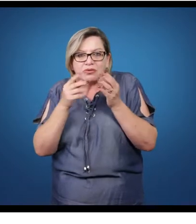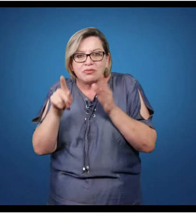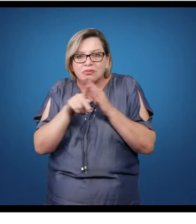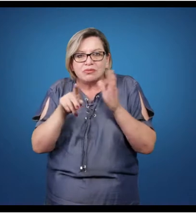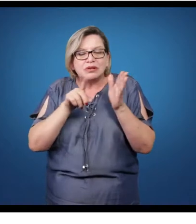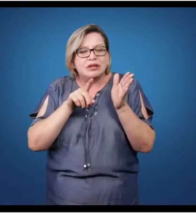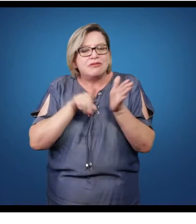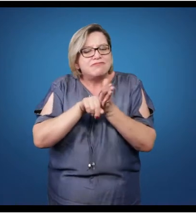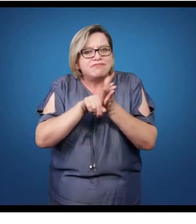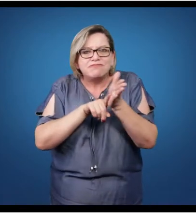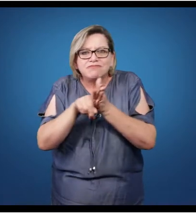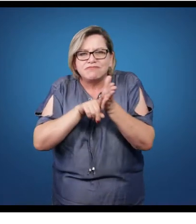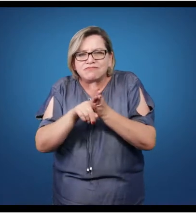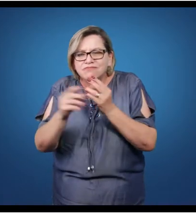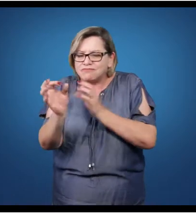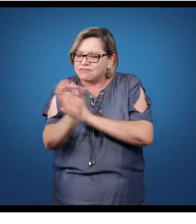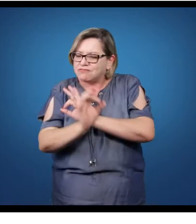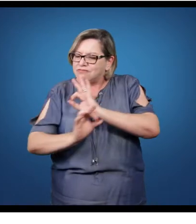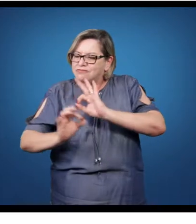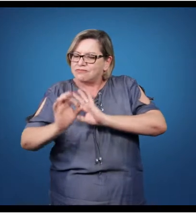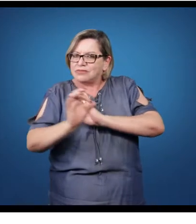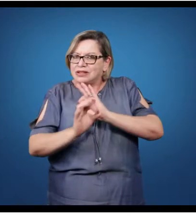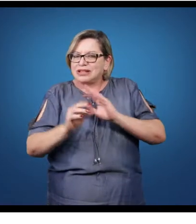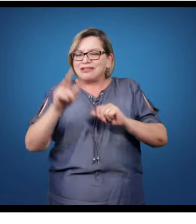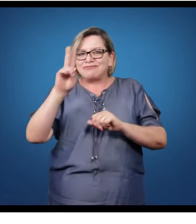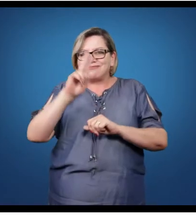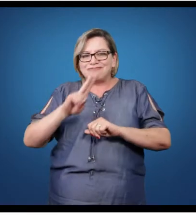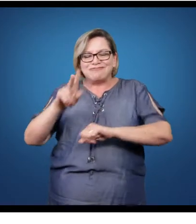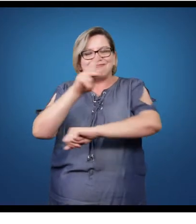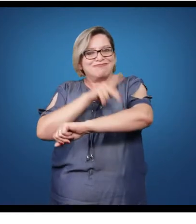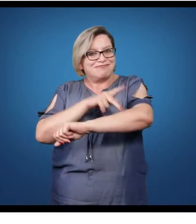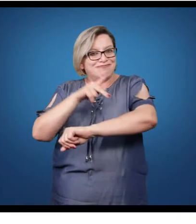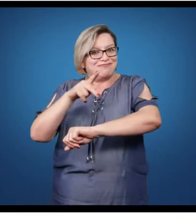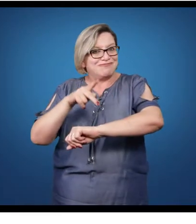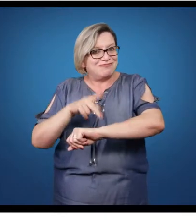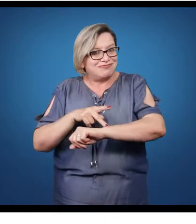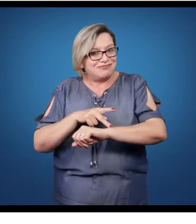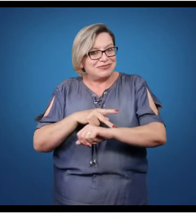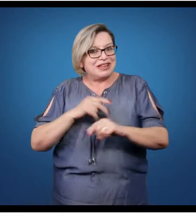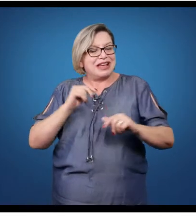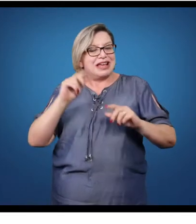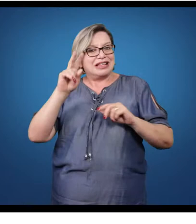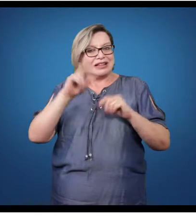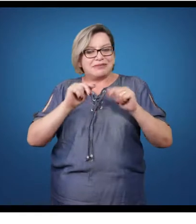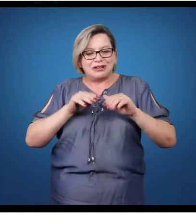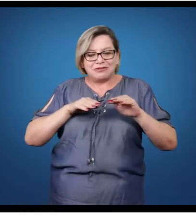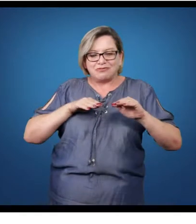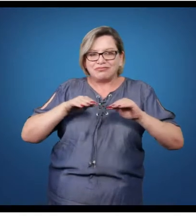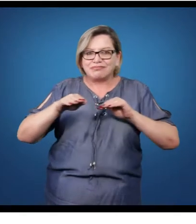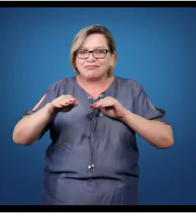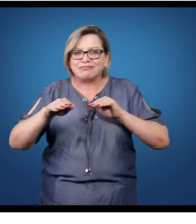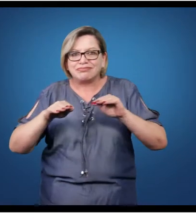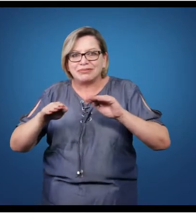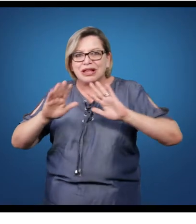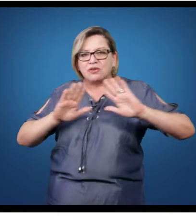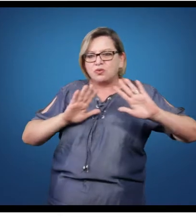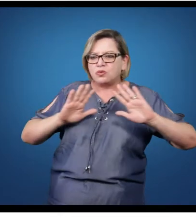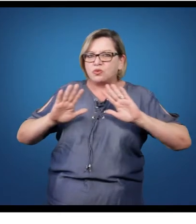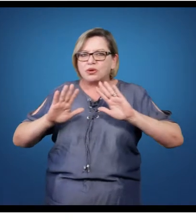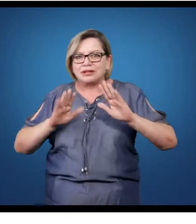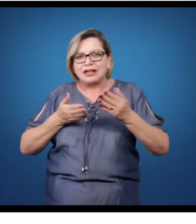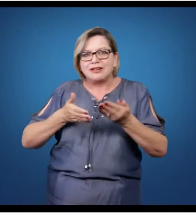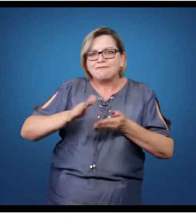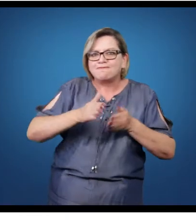tratar de forma pedagógica trabalhando questão de deslocamento tática defesa